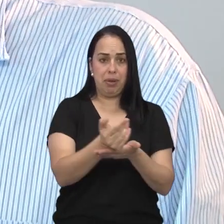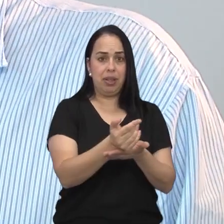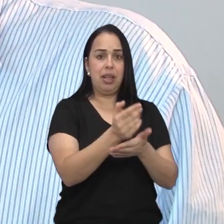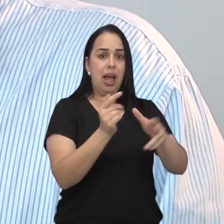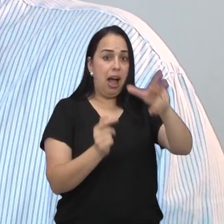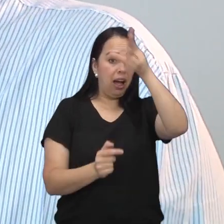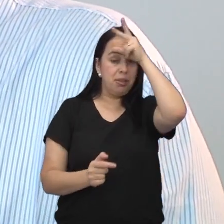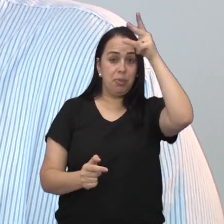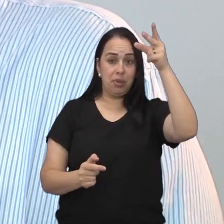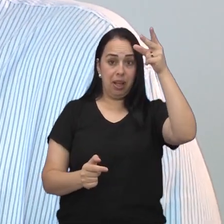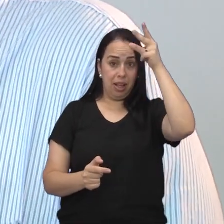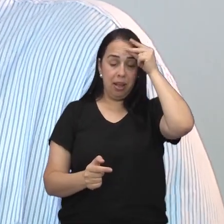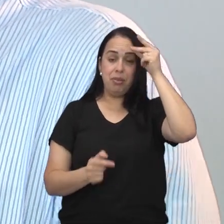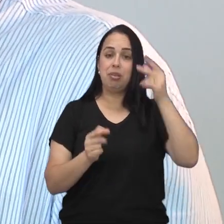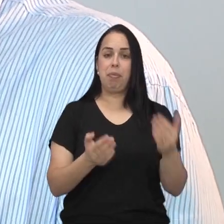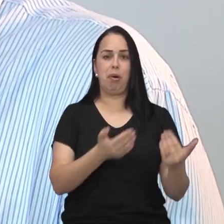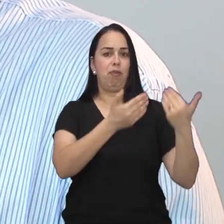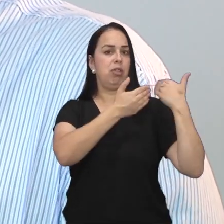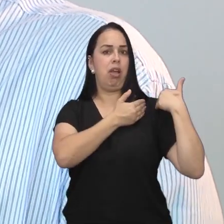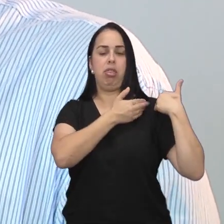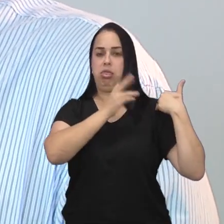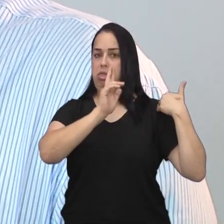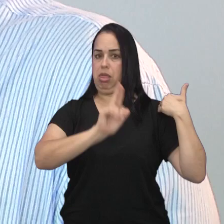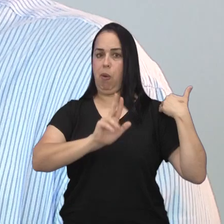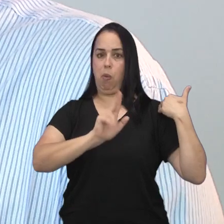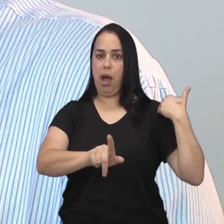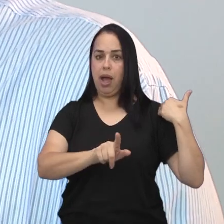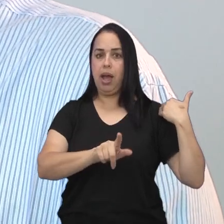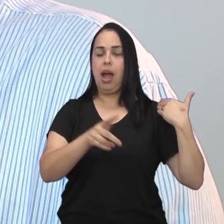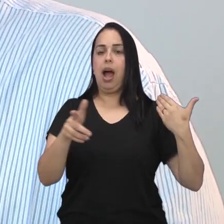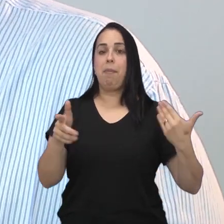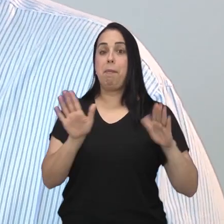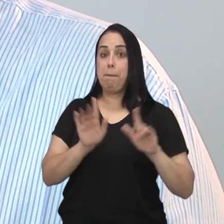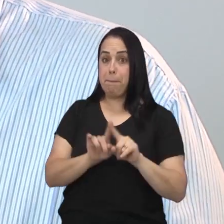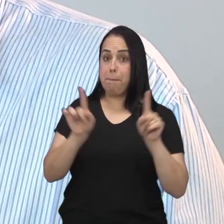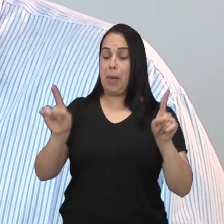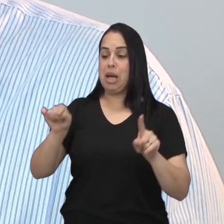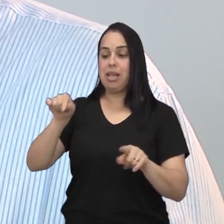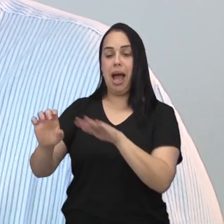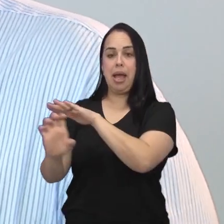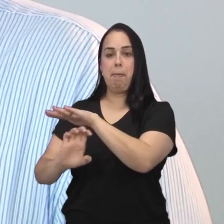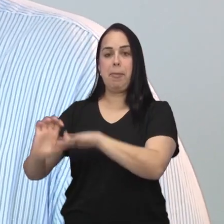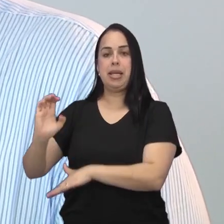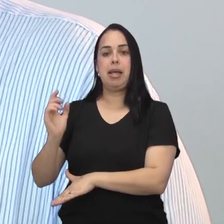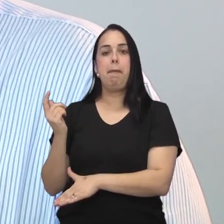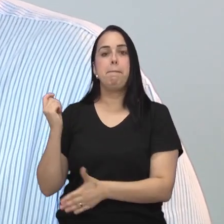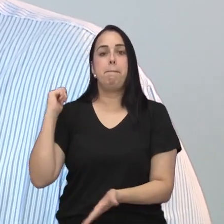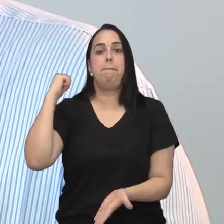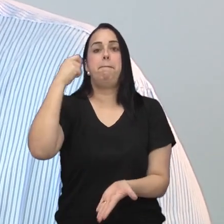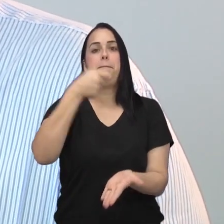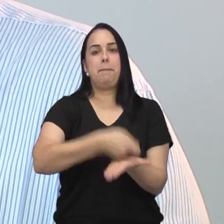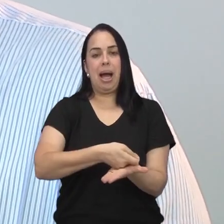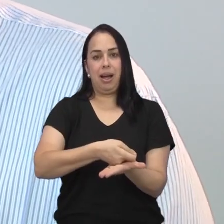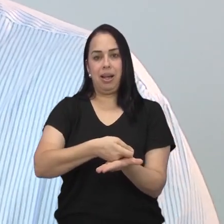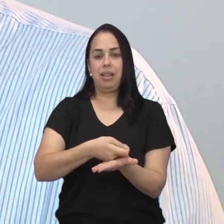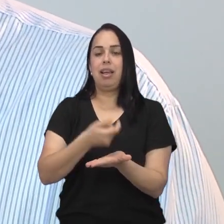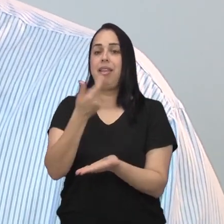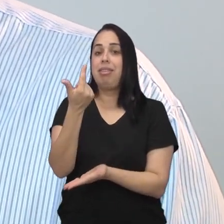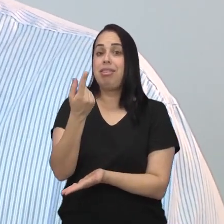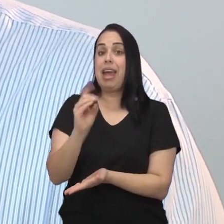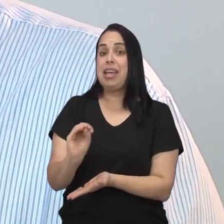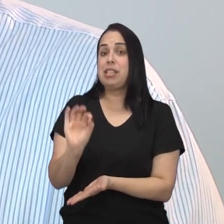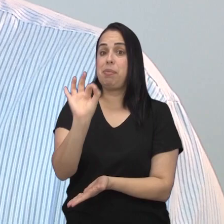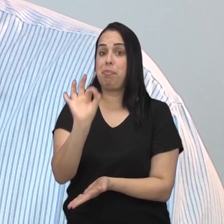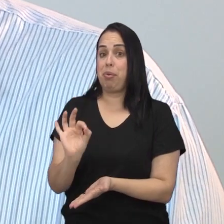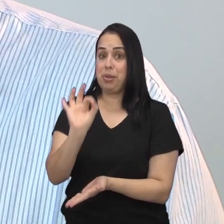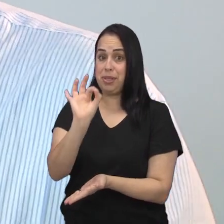além da prefeitura deixar de ser responsável pelo custo e pela operação, ela passa a receber a receita das operações, né? No caso